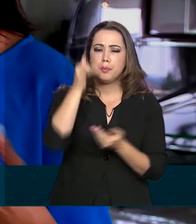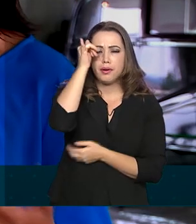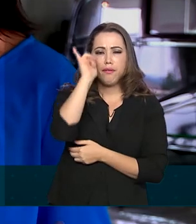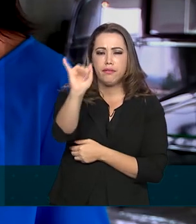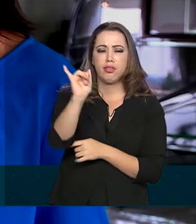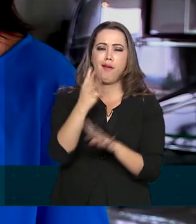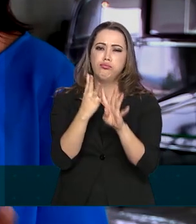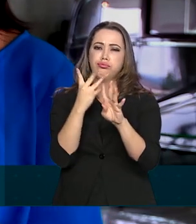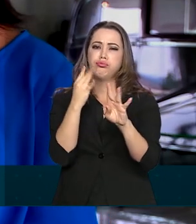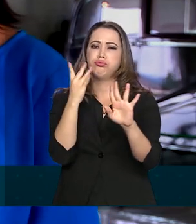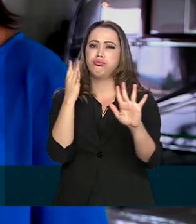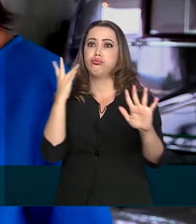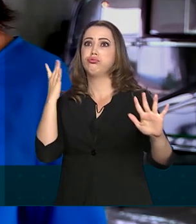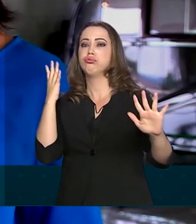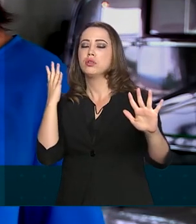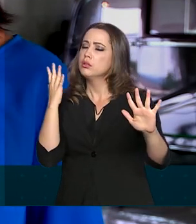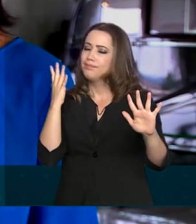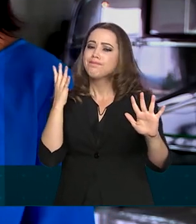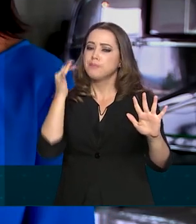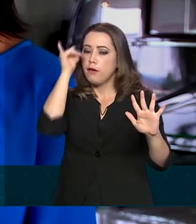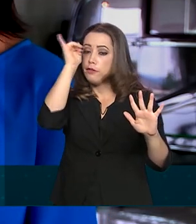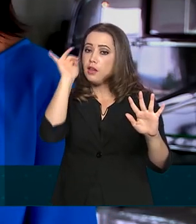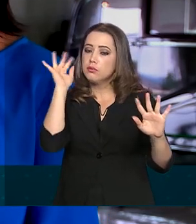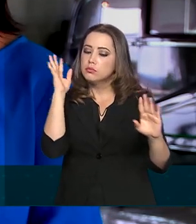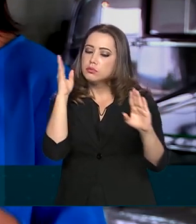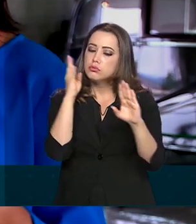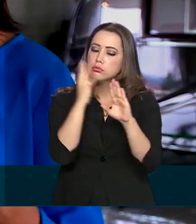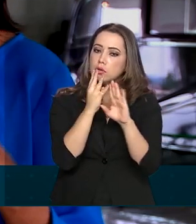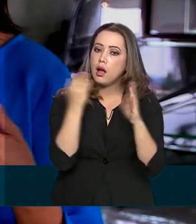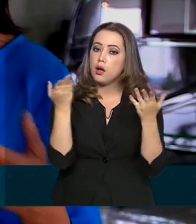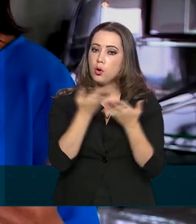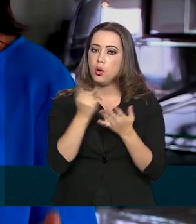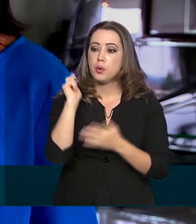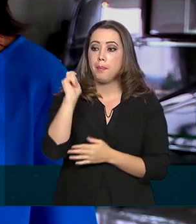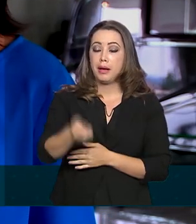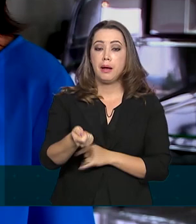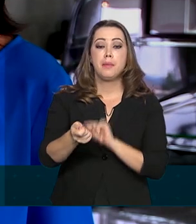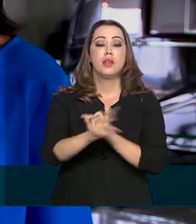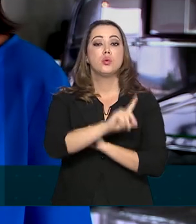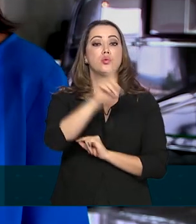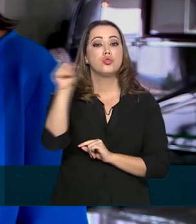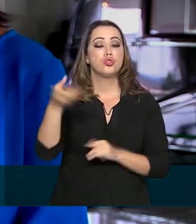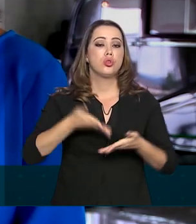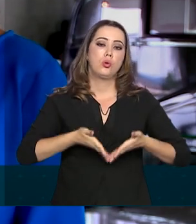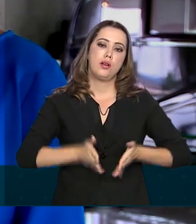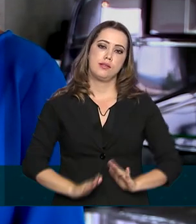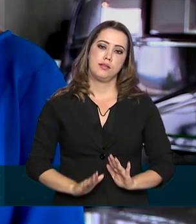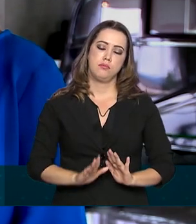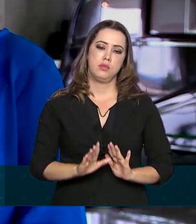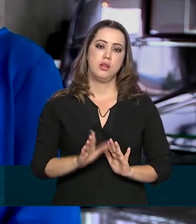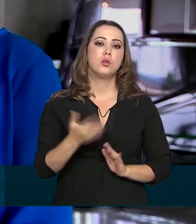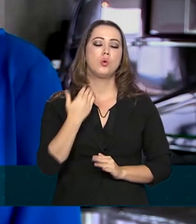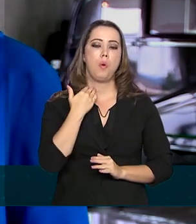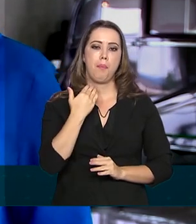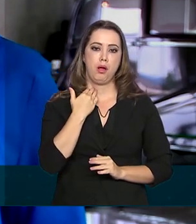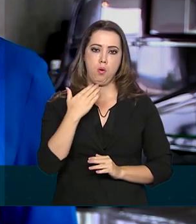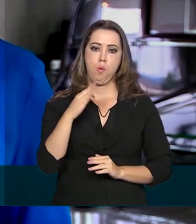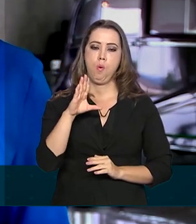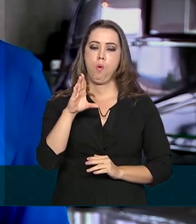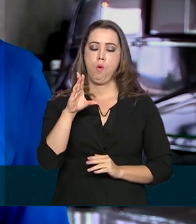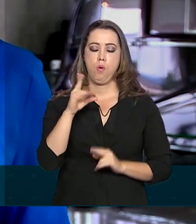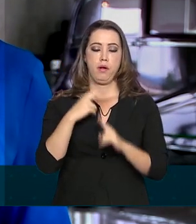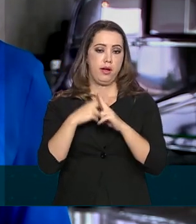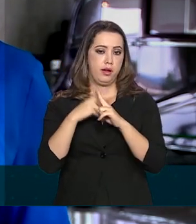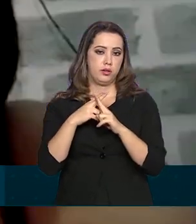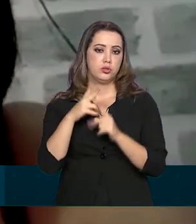aglomerações nas agências. Agora o crédito vai ser feito por data de aniversário nas poupanças digitais dos